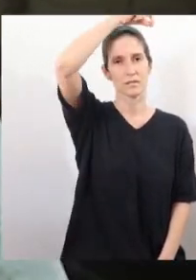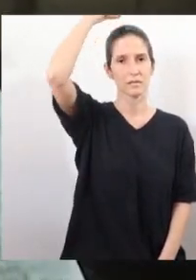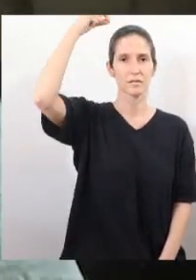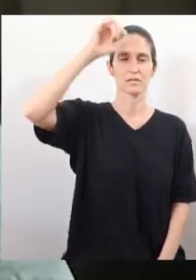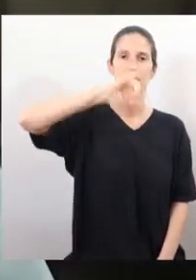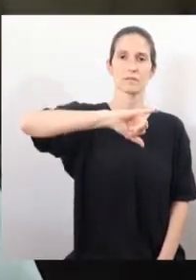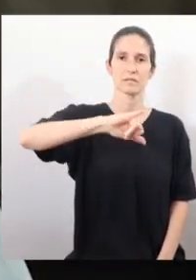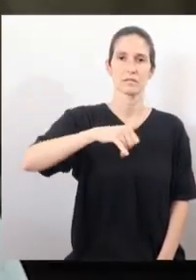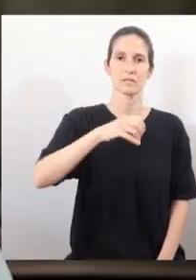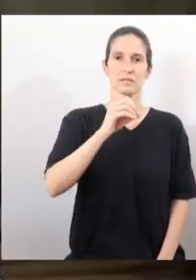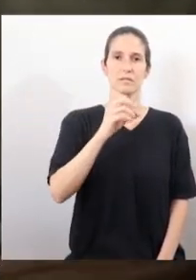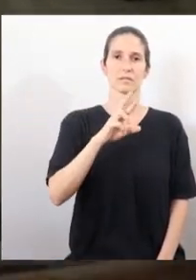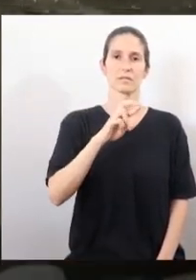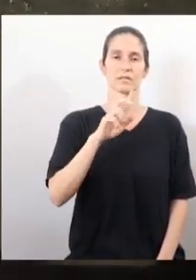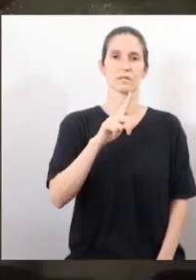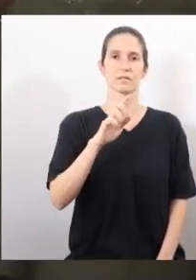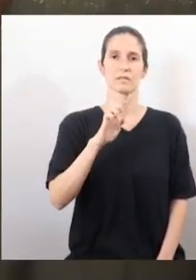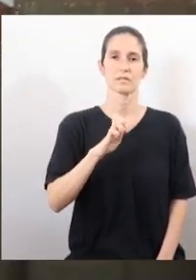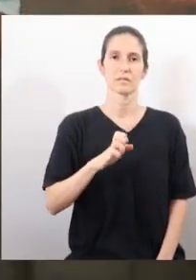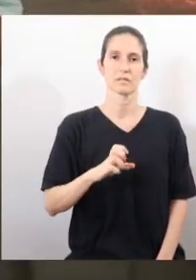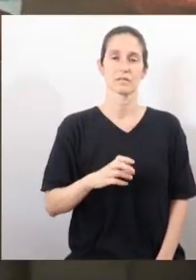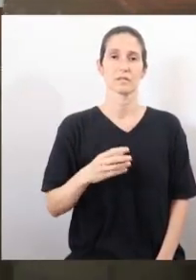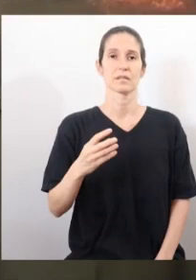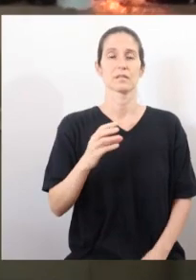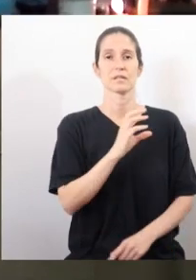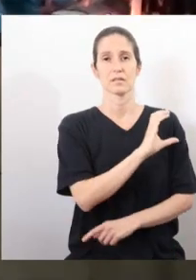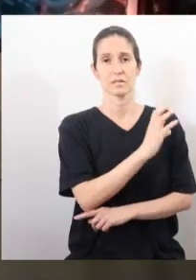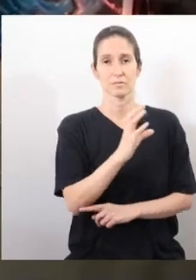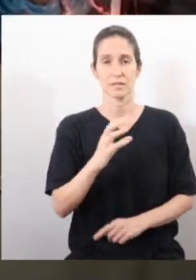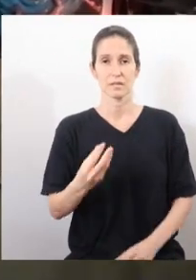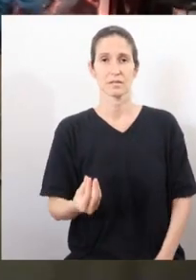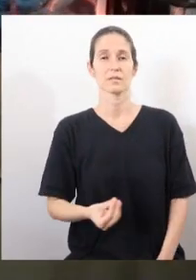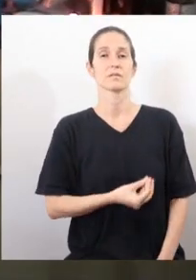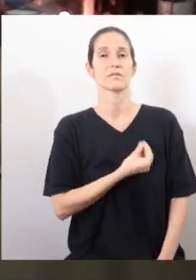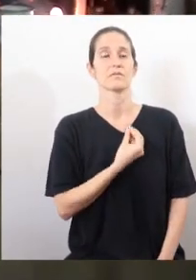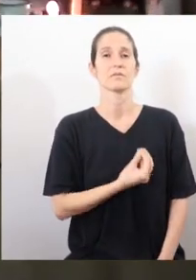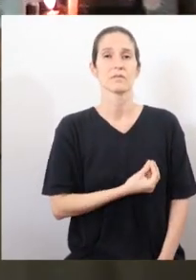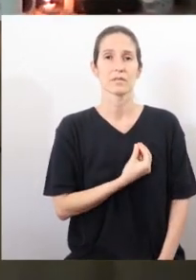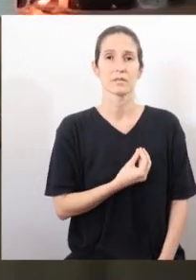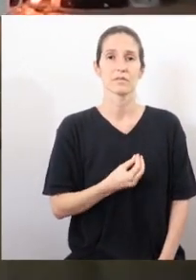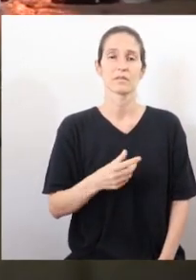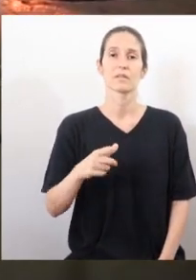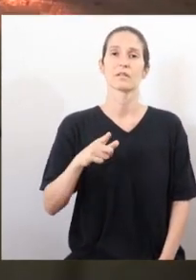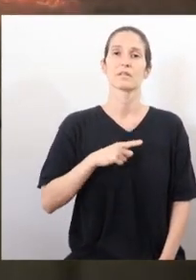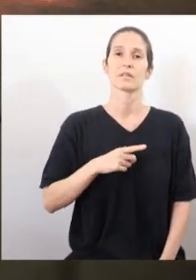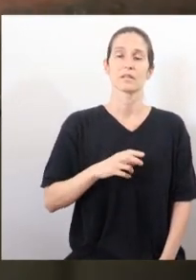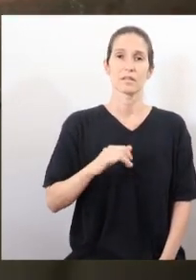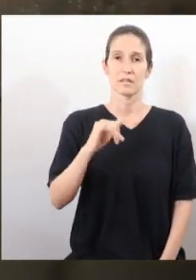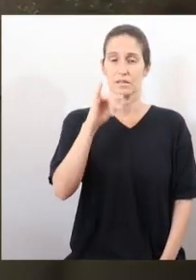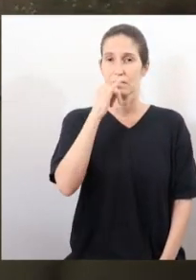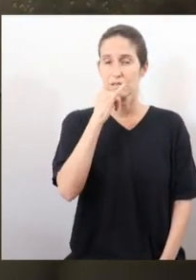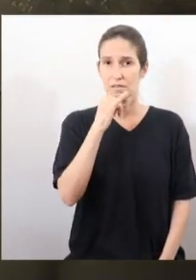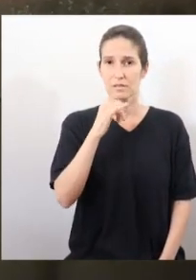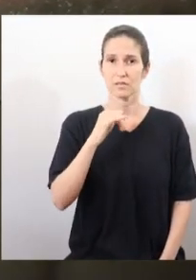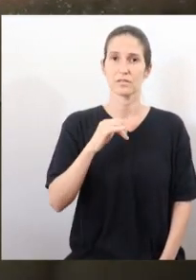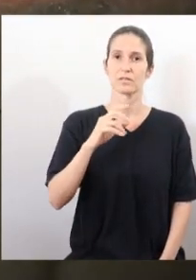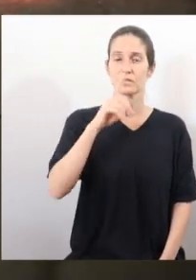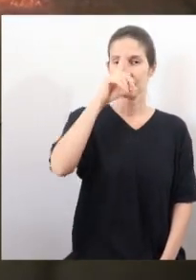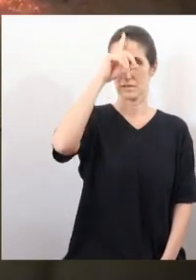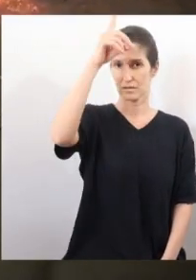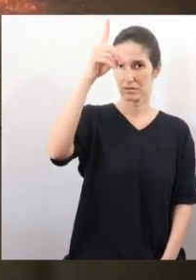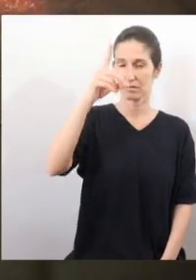As plantas são seres vivos. As plantas são energia vinda da Mãe